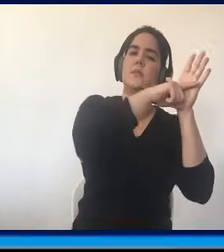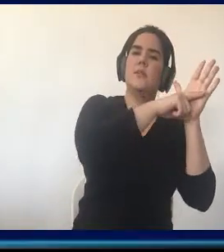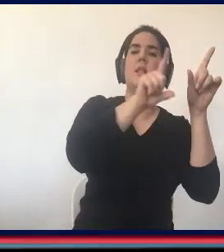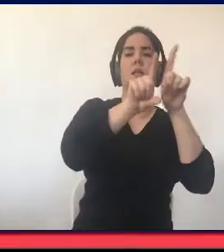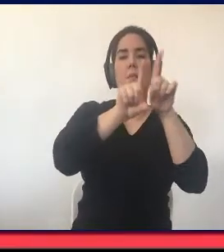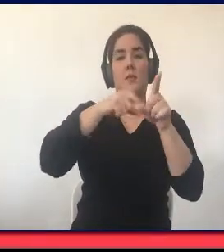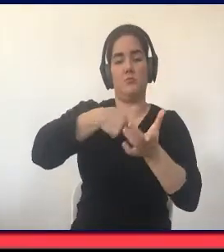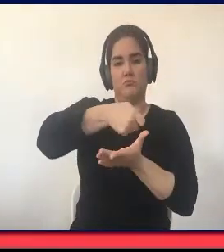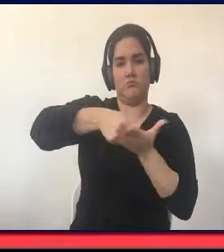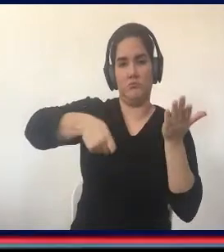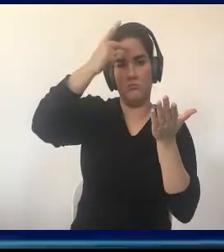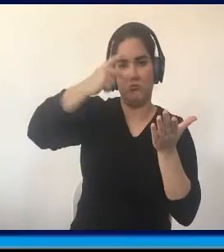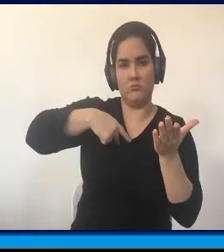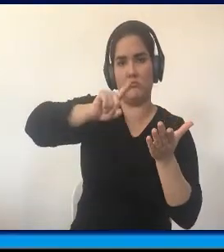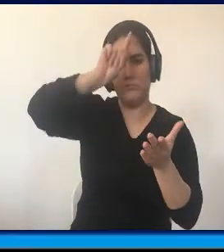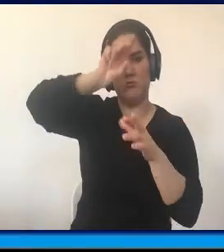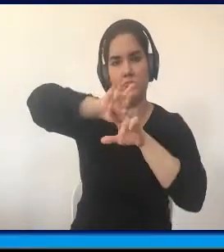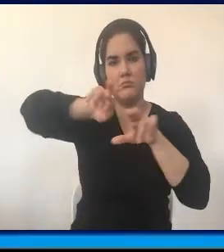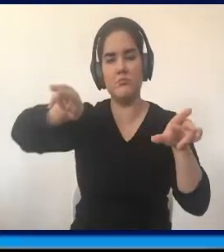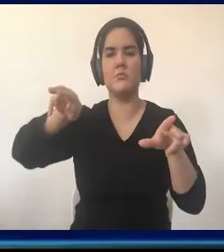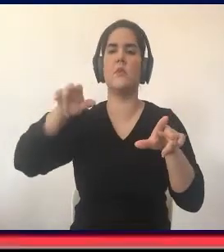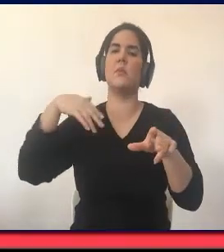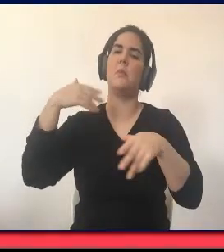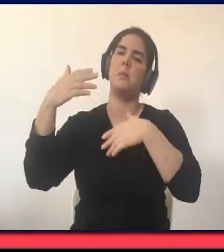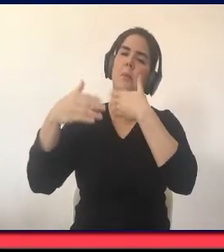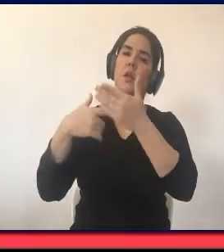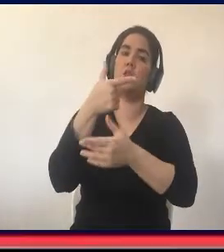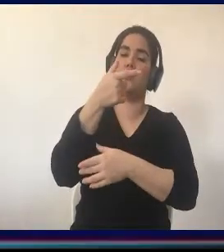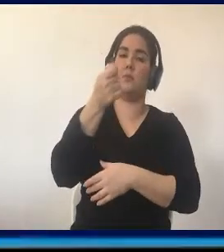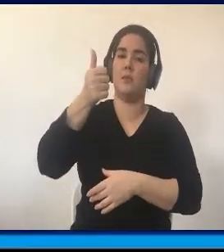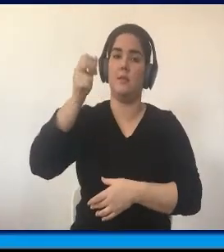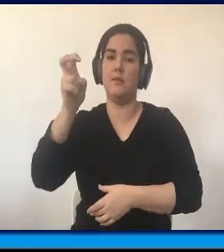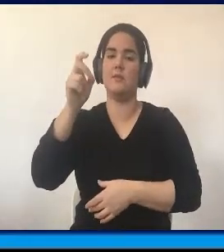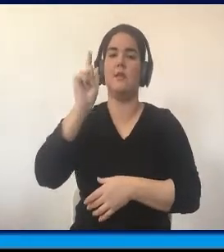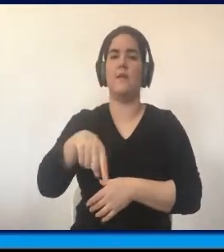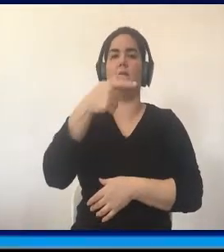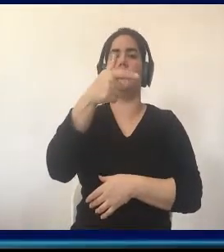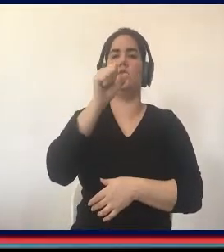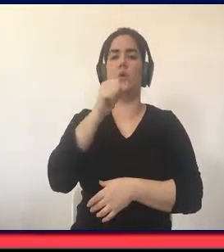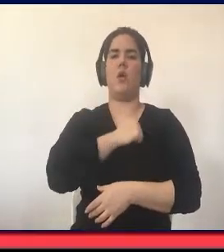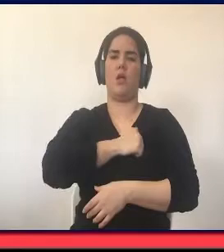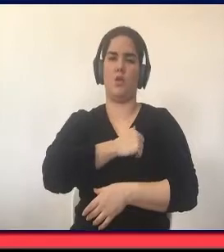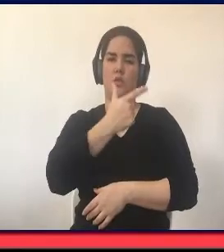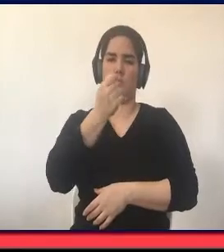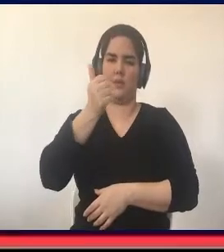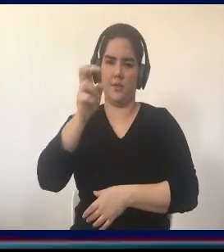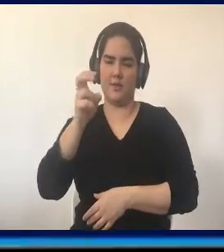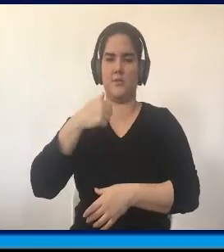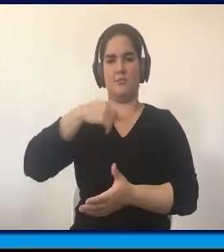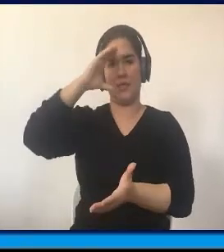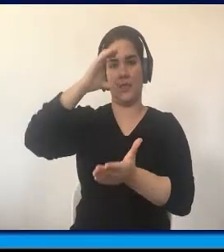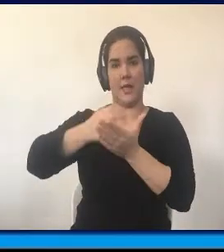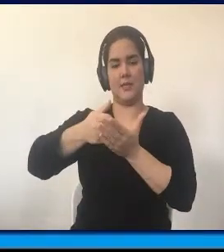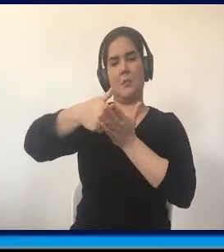em 2015, dia 28 de agosto de 2015, eu defendi a minha dissertação. E na dissertação eu escrevi